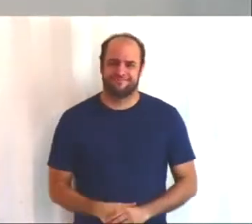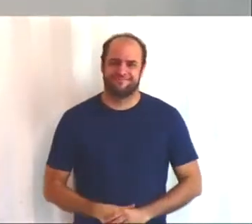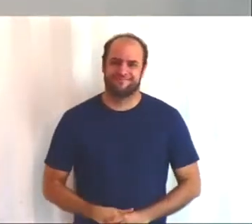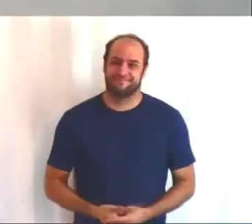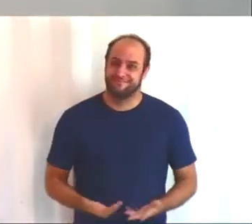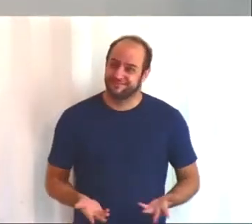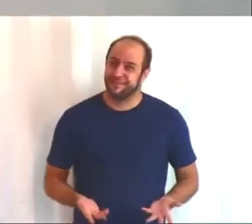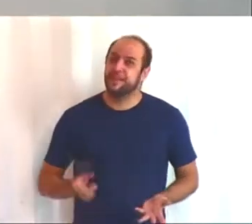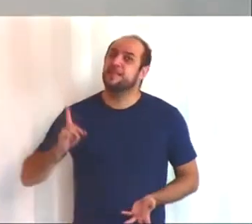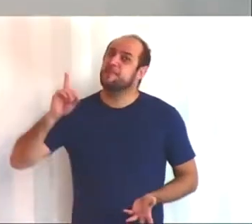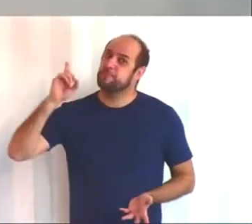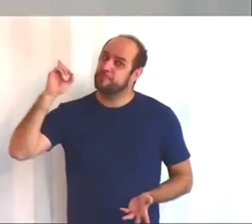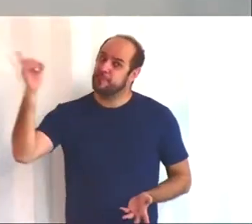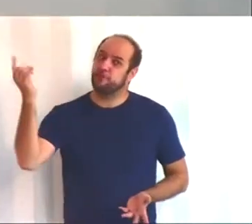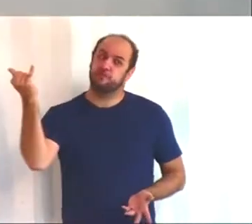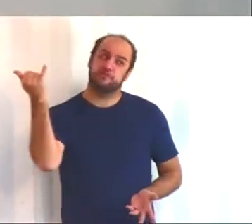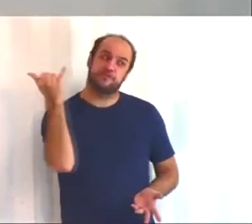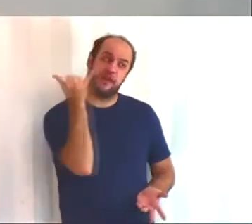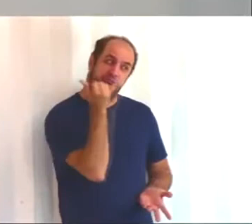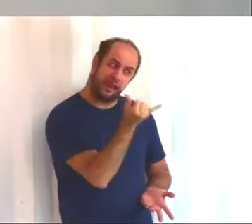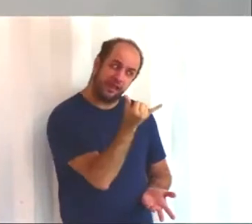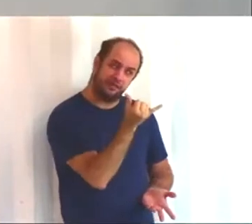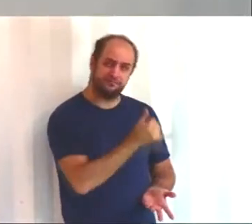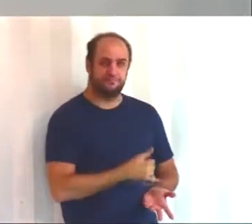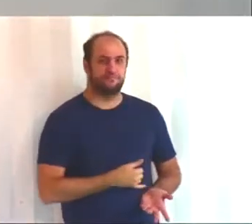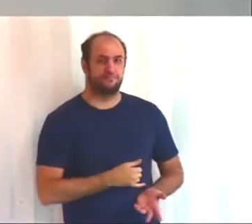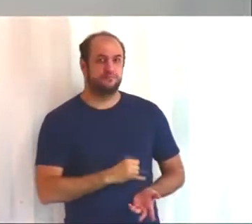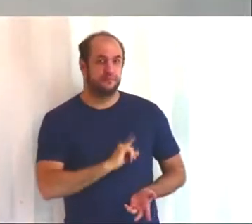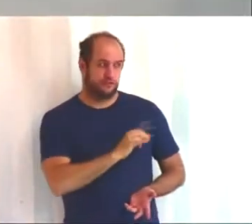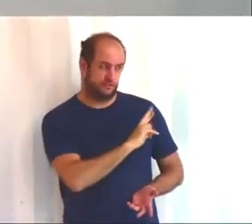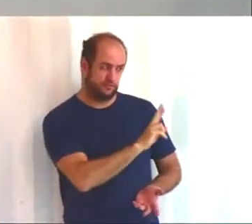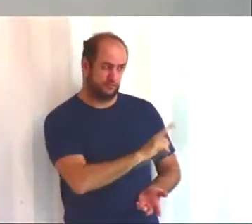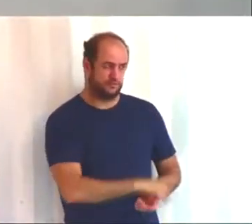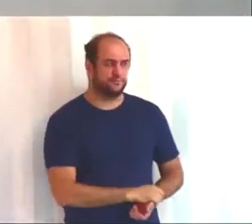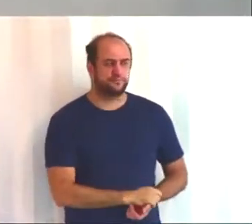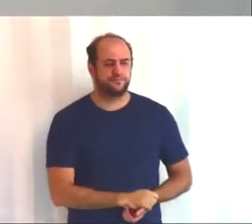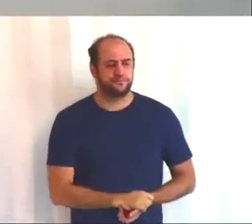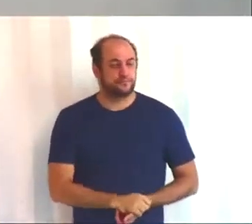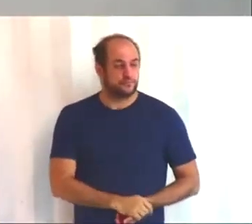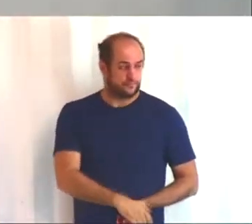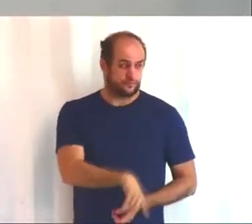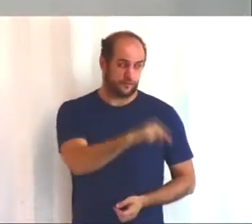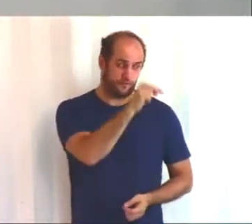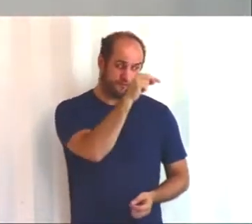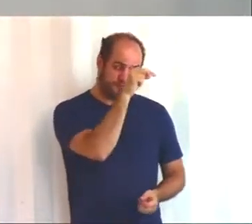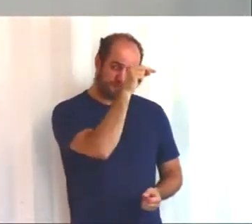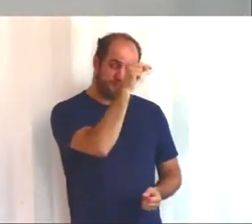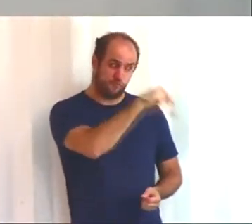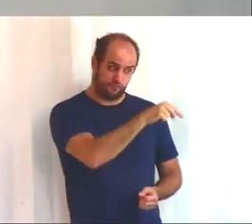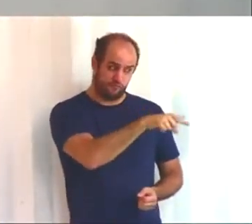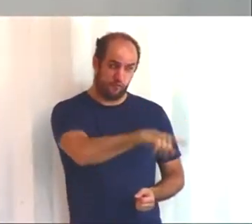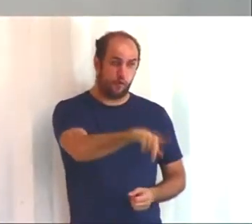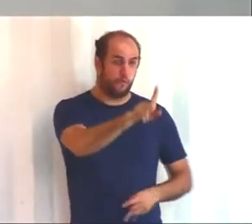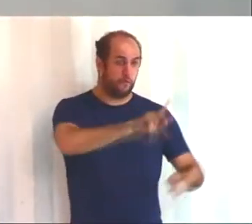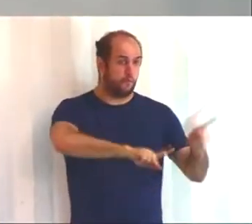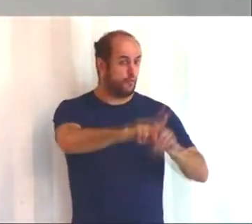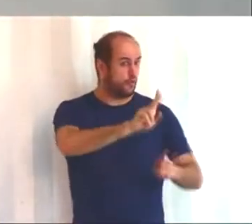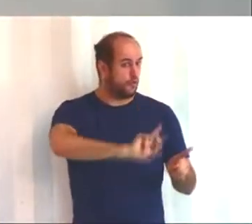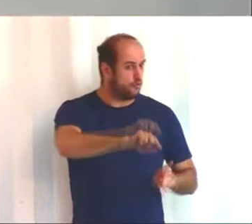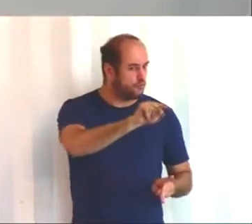a instrução de Deus é, sabe aquilo que que Jerusalém deveria ser?